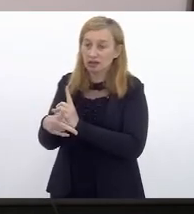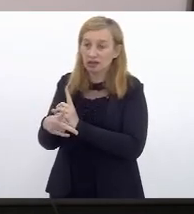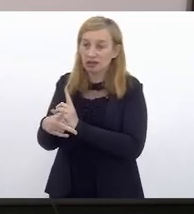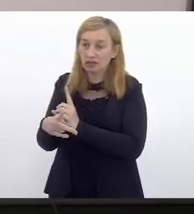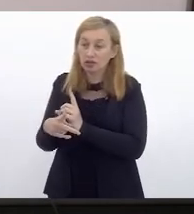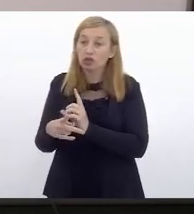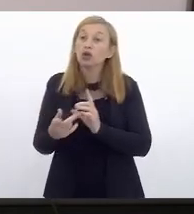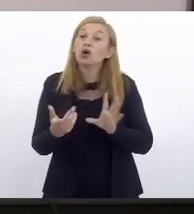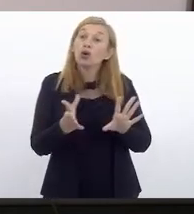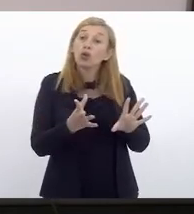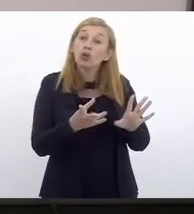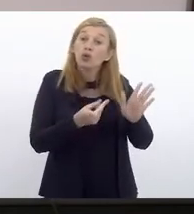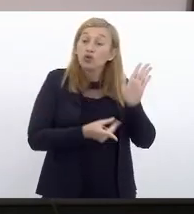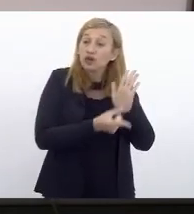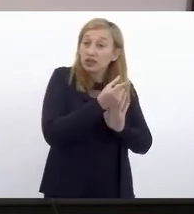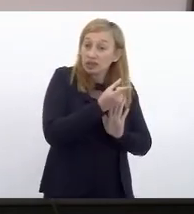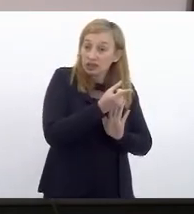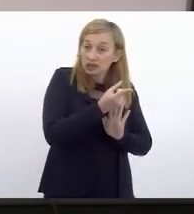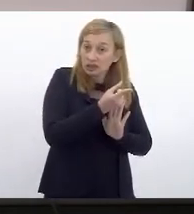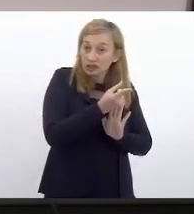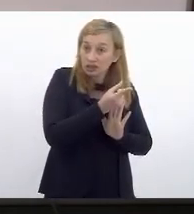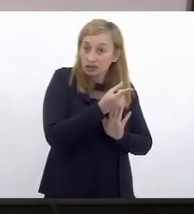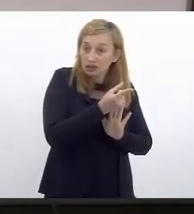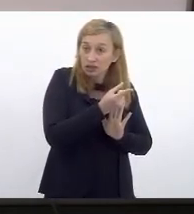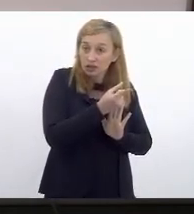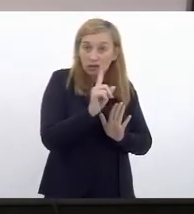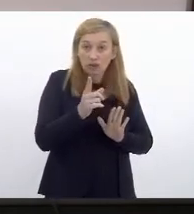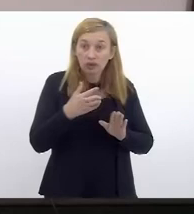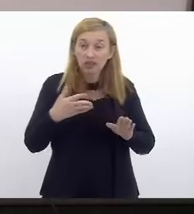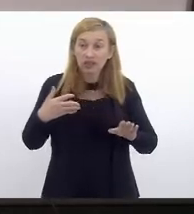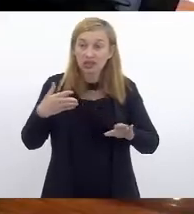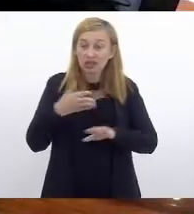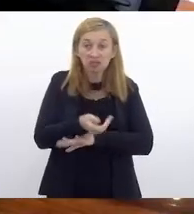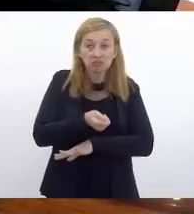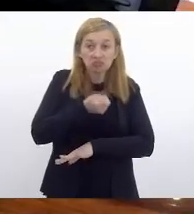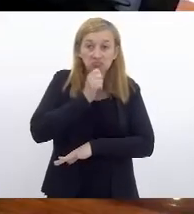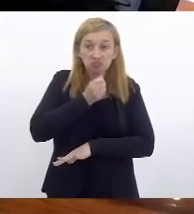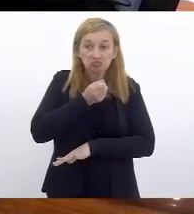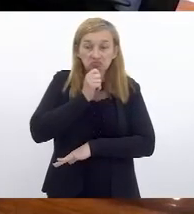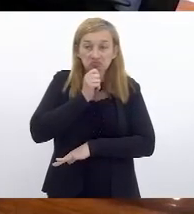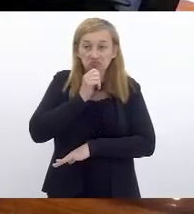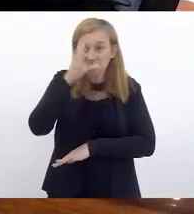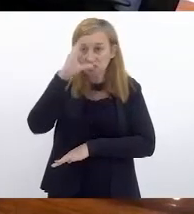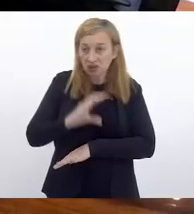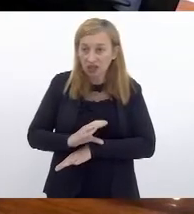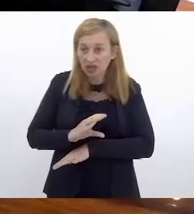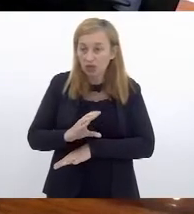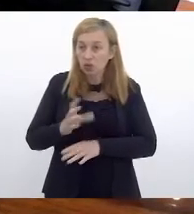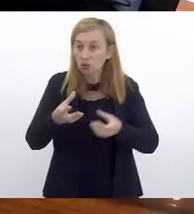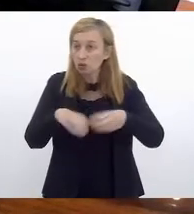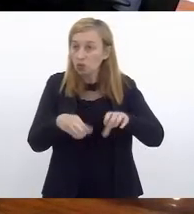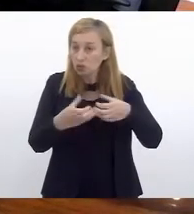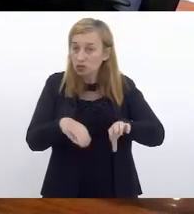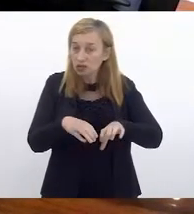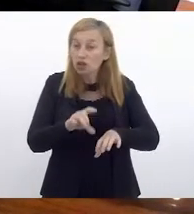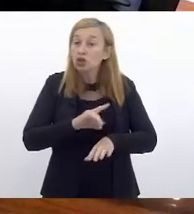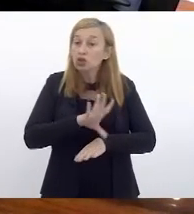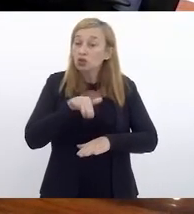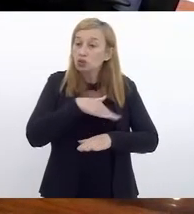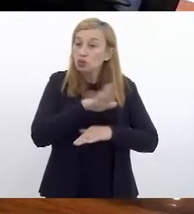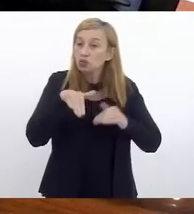O financeiro, não entra mais nenhum cidadão, não entra mais nenhum cidadão concursado. Todos os